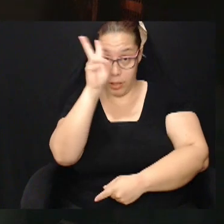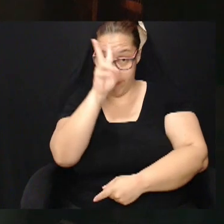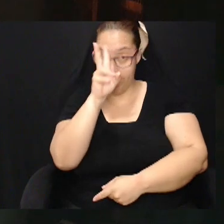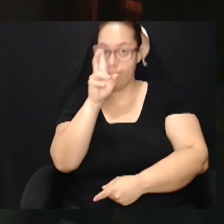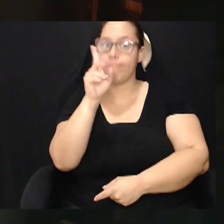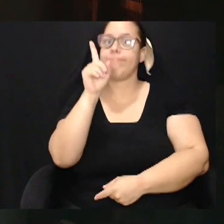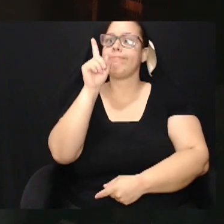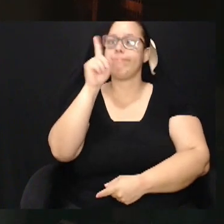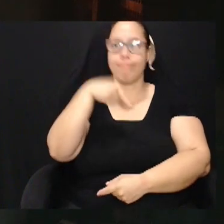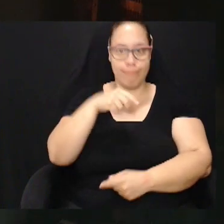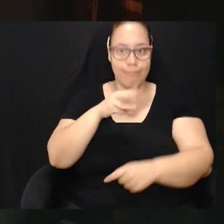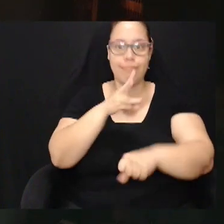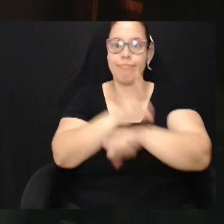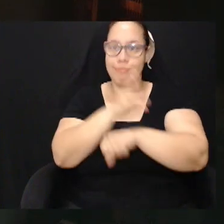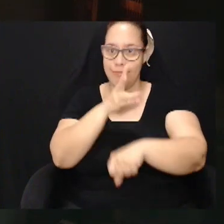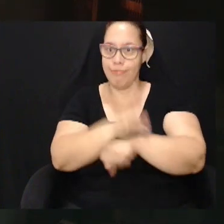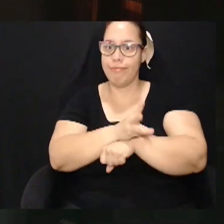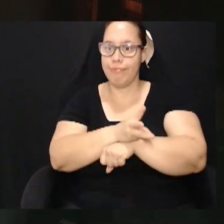está na sua tela,